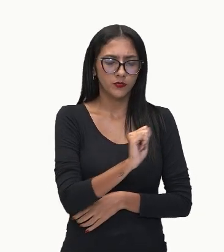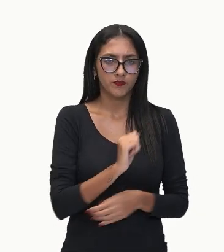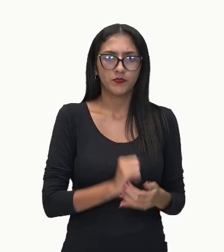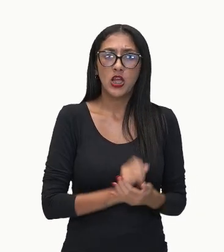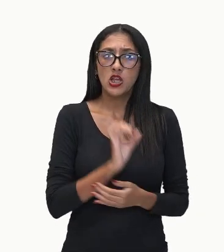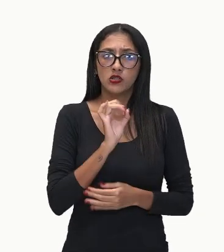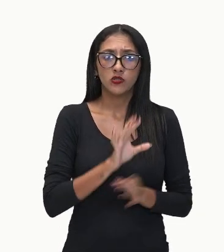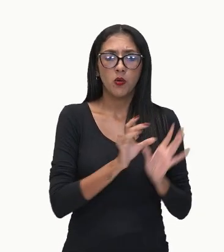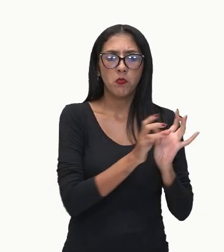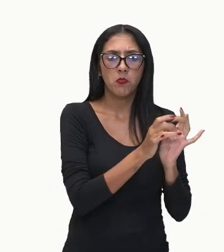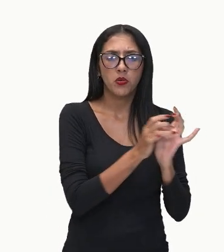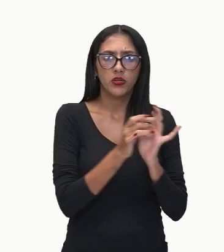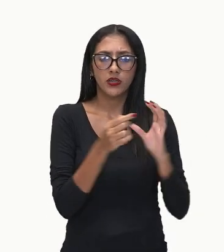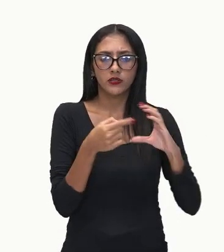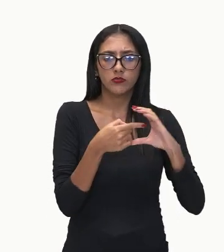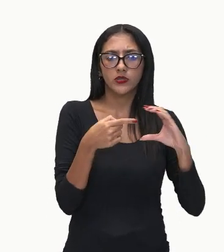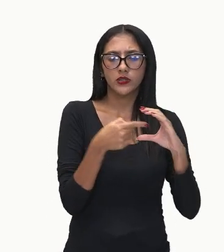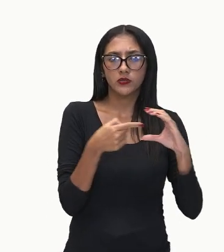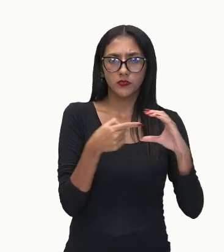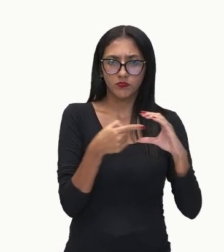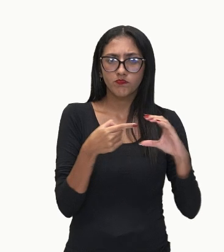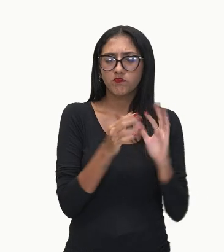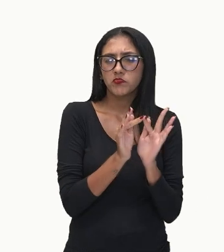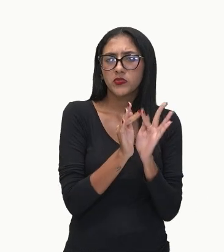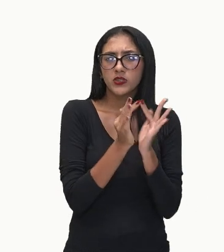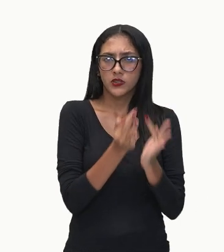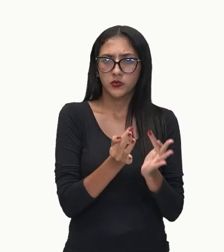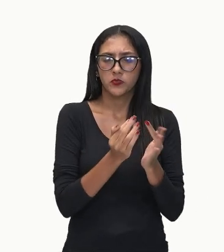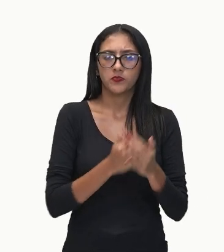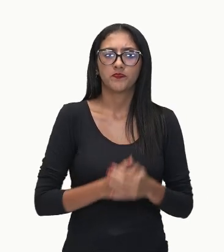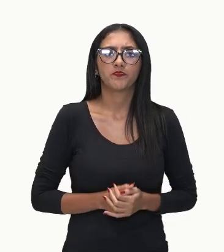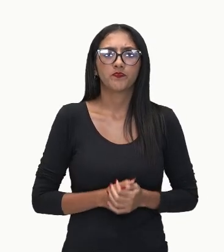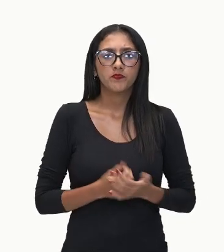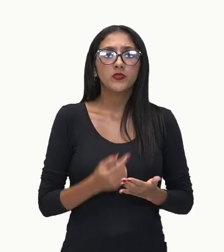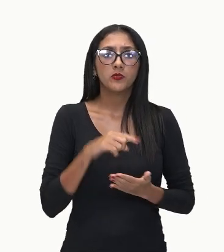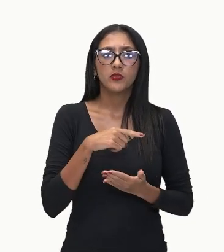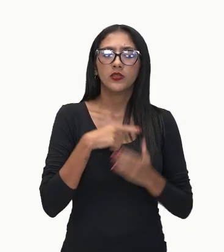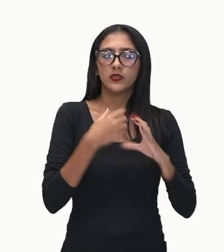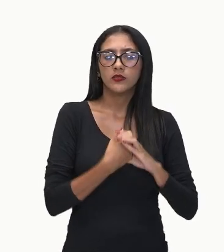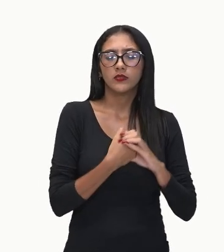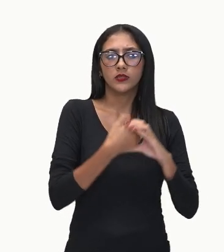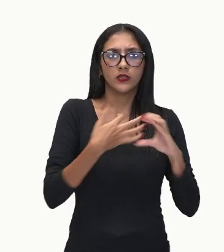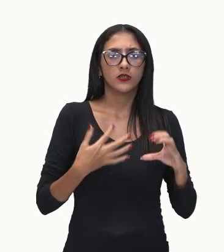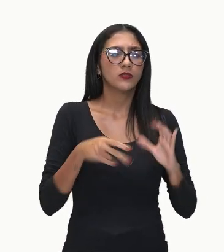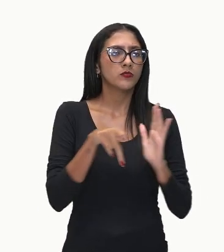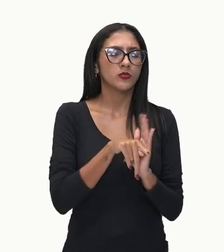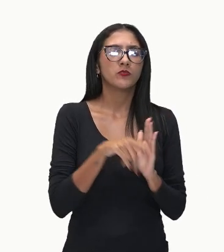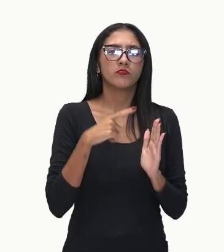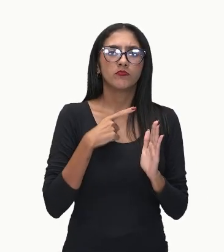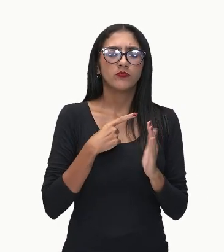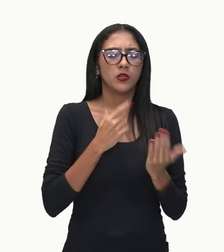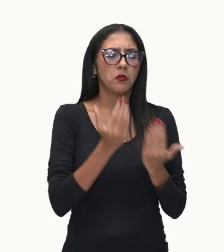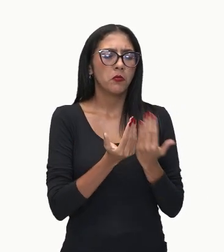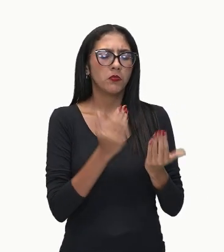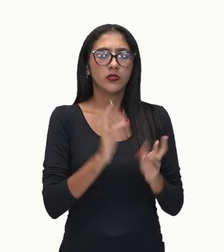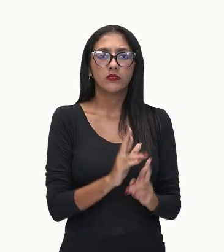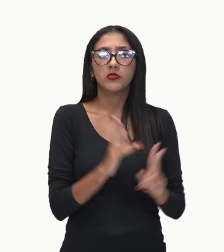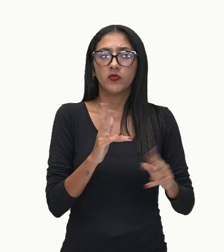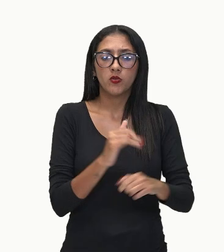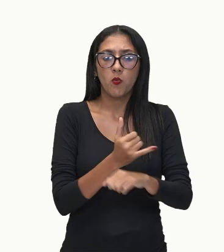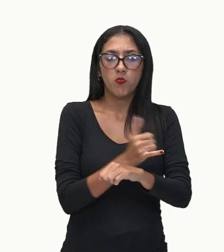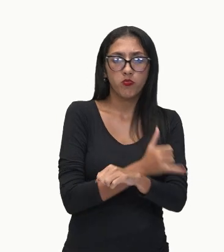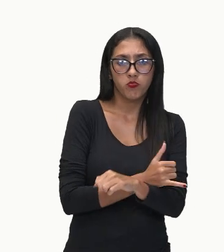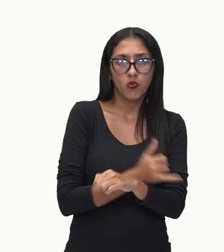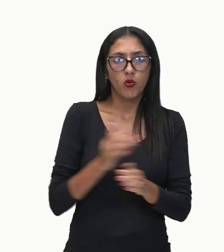por ligações simples. Então, são essas características que vai diferenciar a gordura